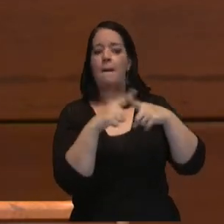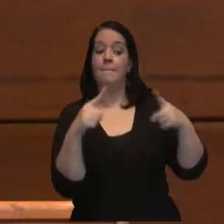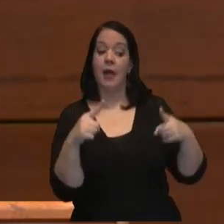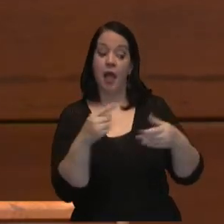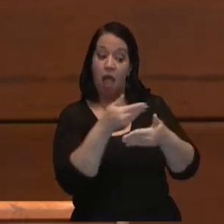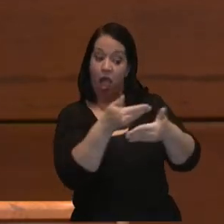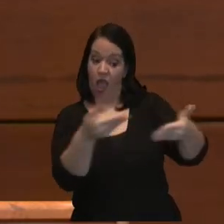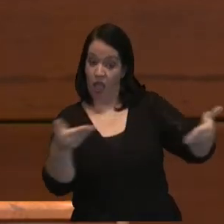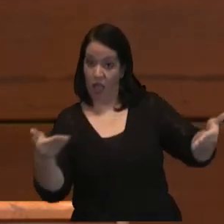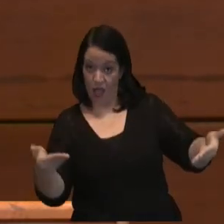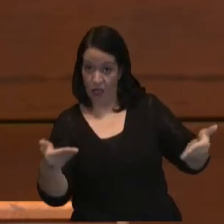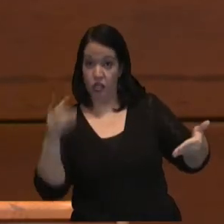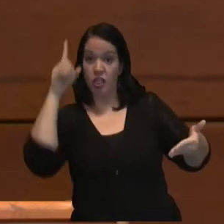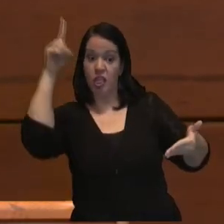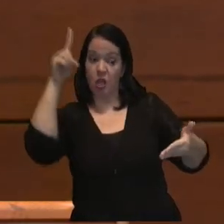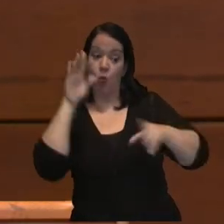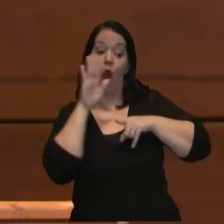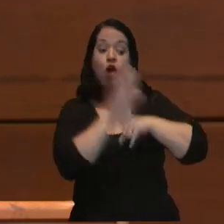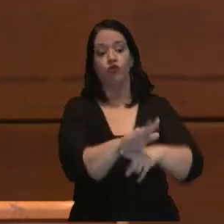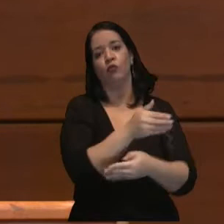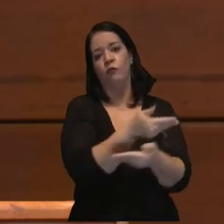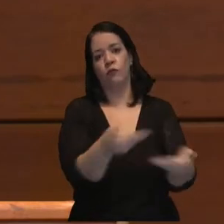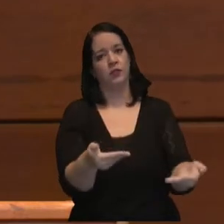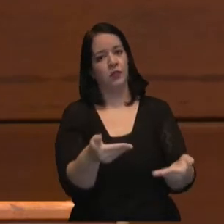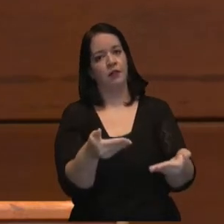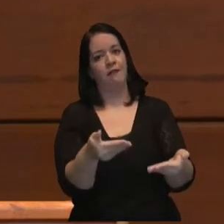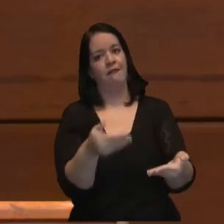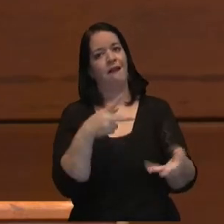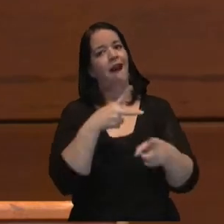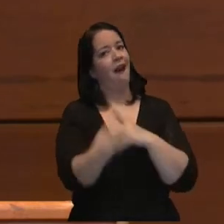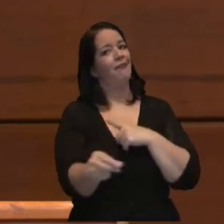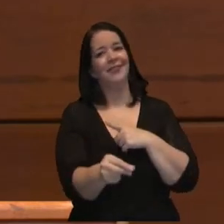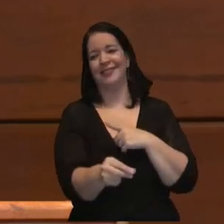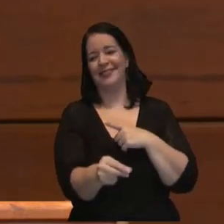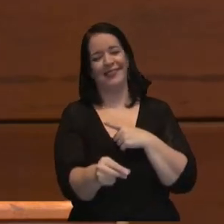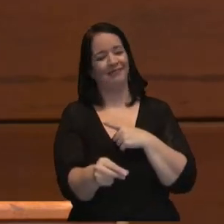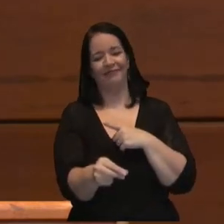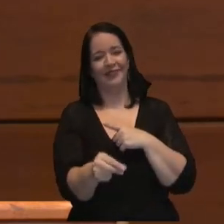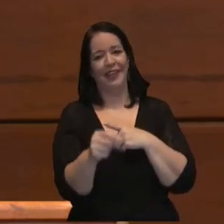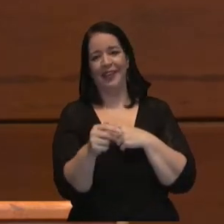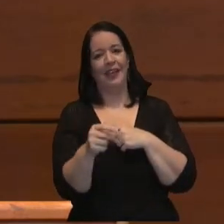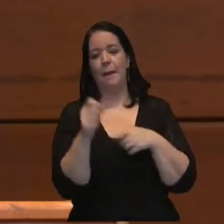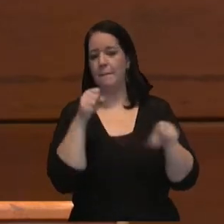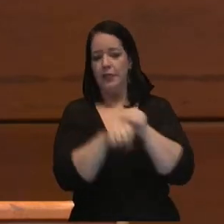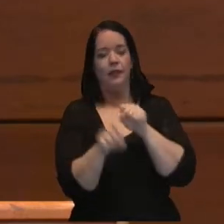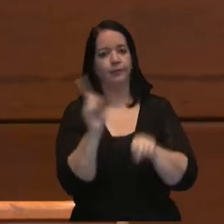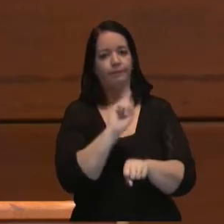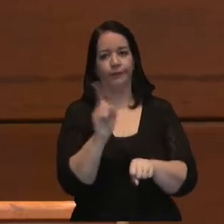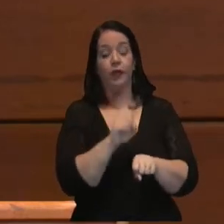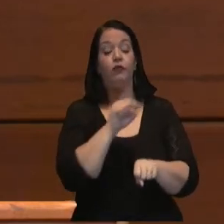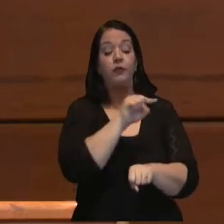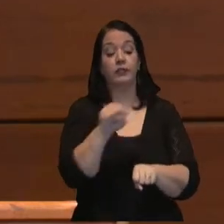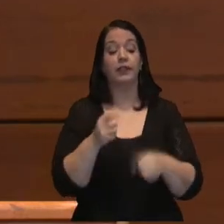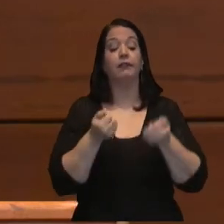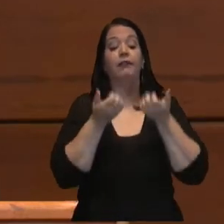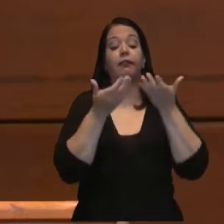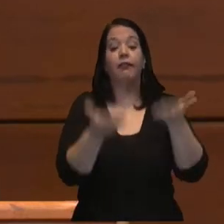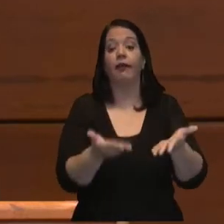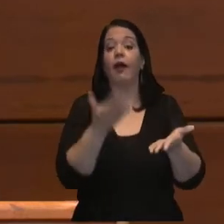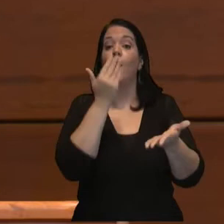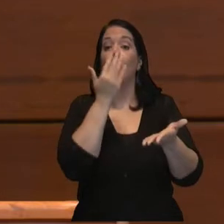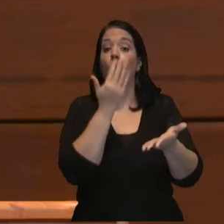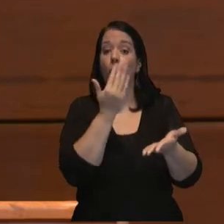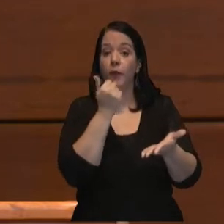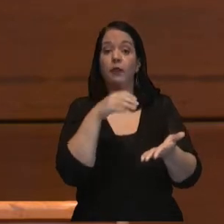água diante deles, para que comam e bebam e tornem a seu senhor. Vejam que detalhe